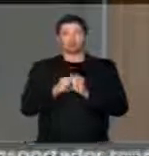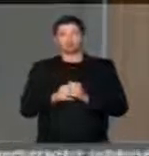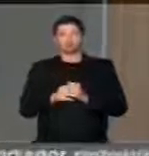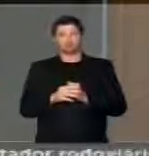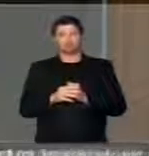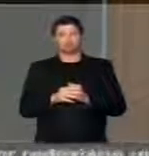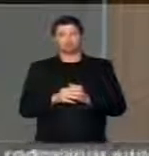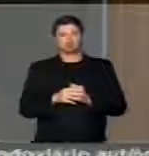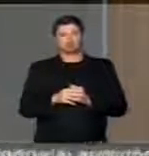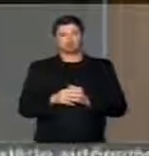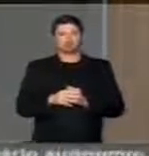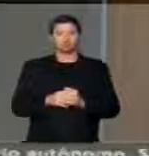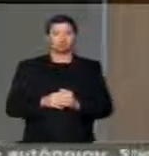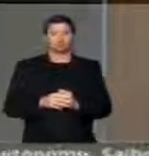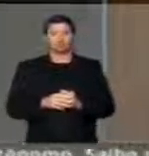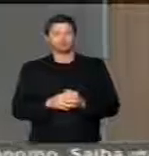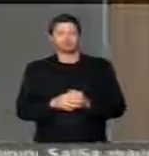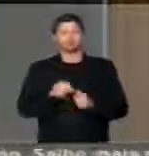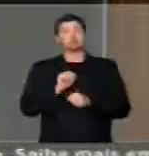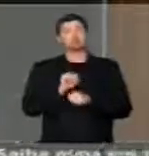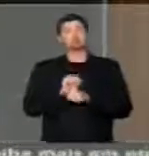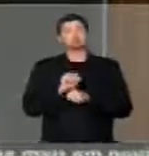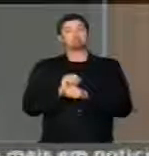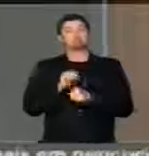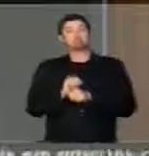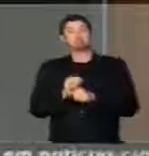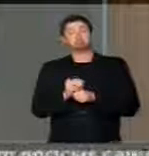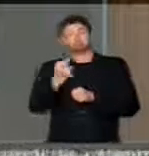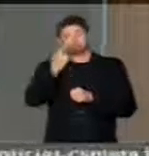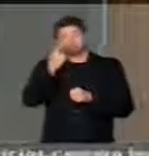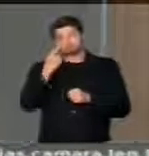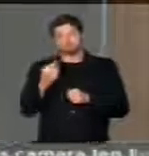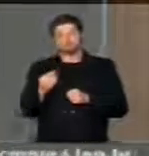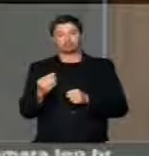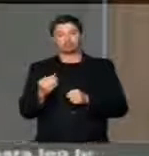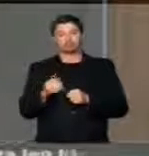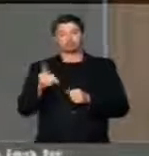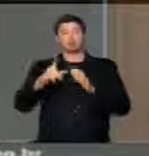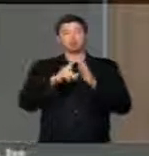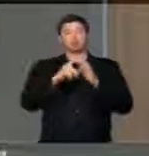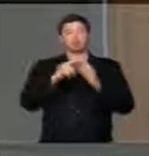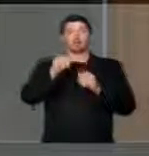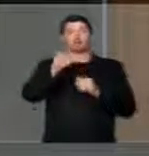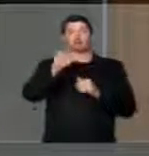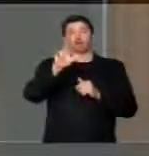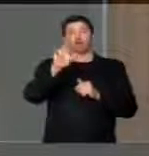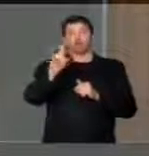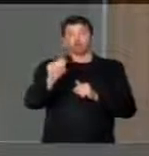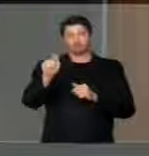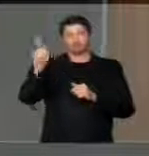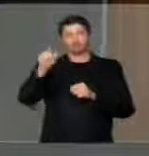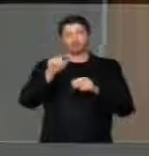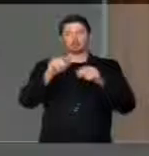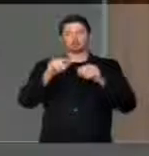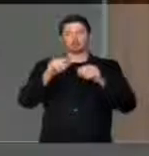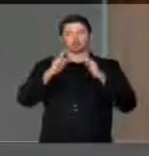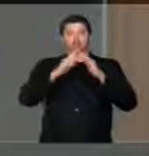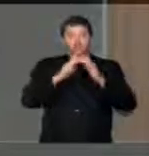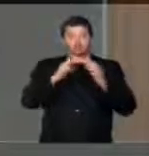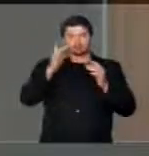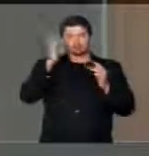respeito, um homem que, com todas as desavenças, a gente respeita. Mas pelo que eu soube, foi o Zé Eduardo Cardoso que